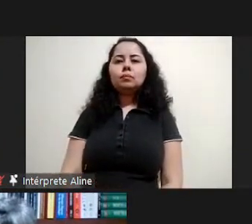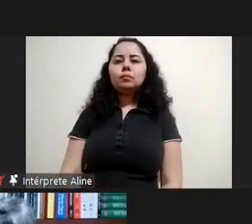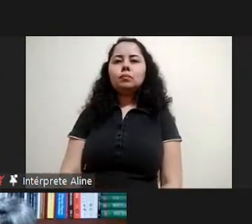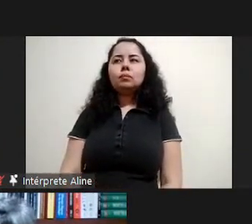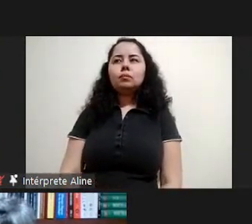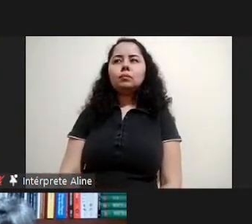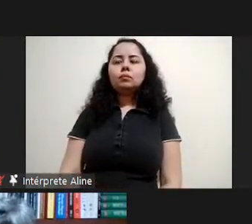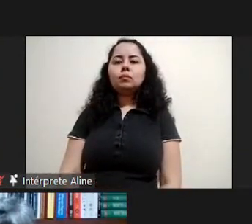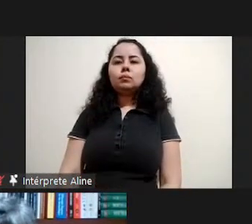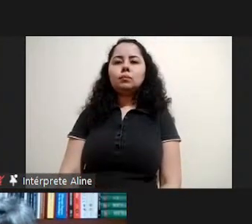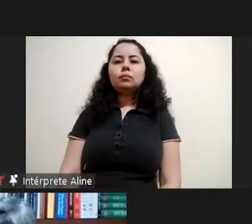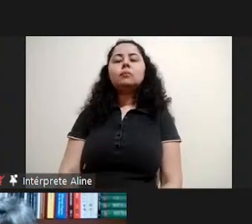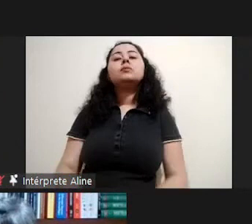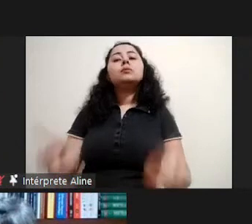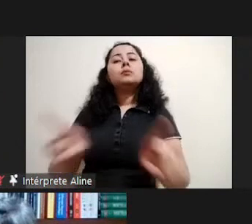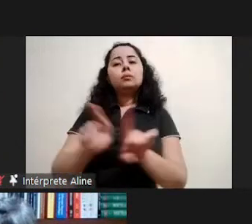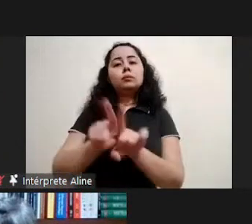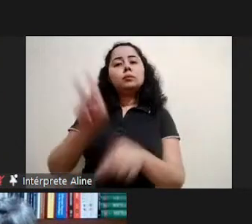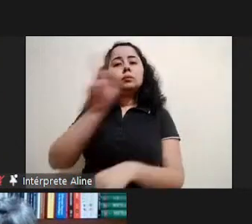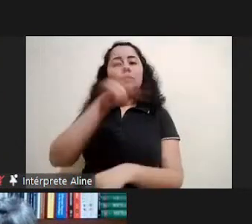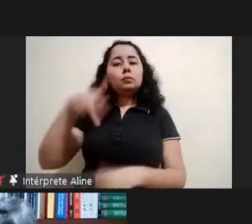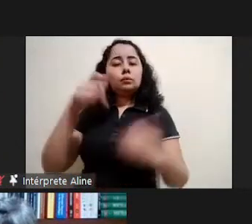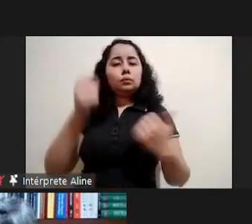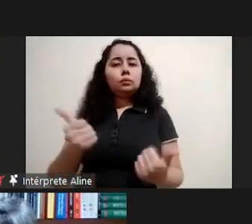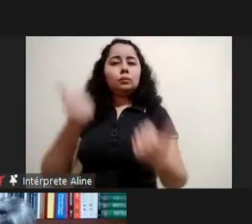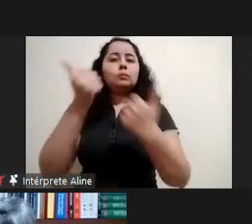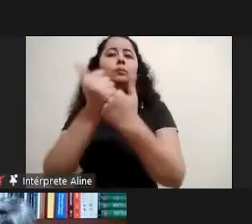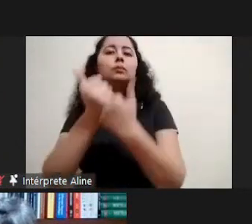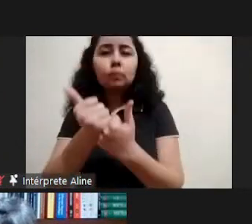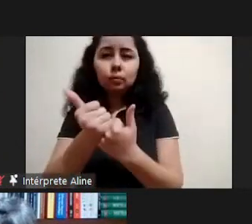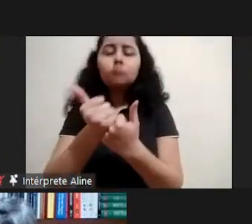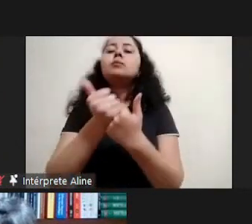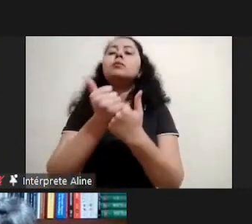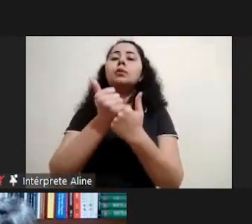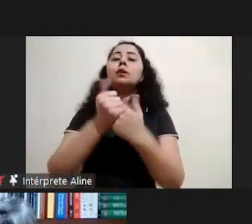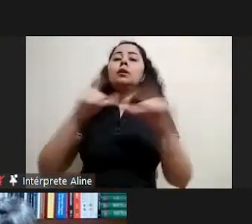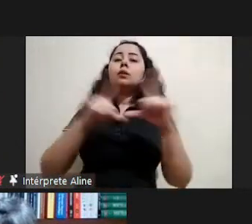É ainda professora associada da Faculdade de Medicina da UFJF